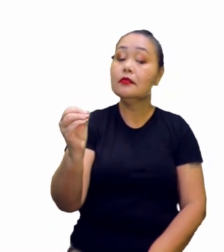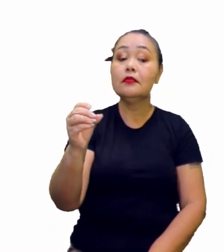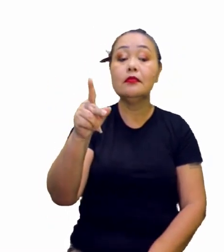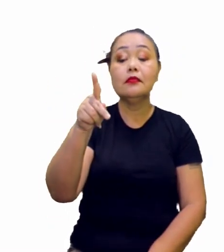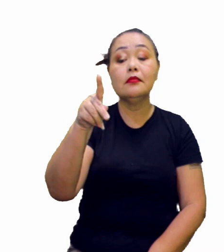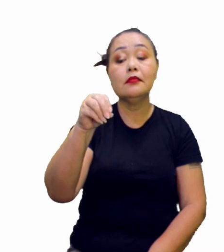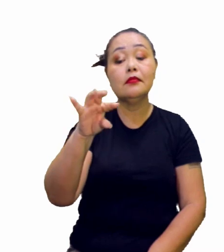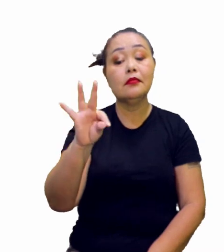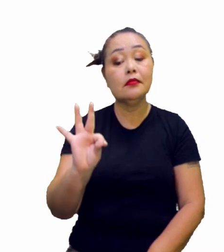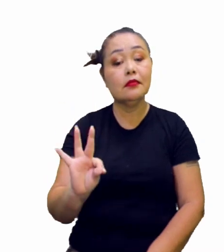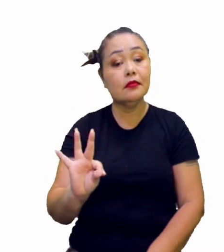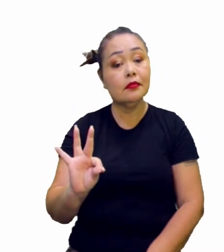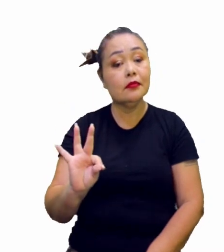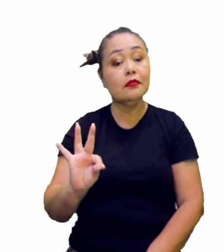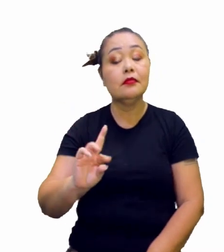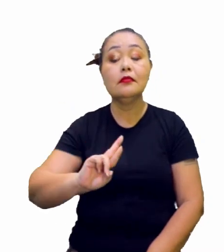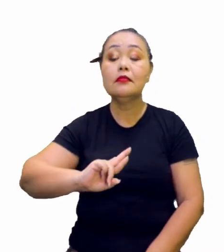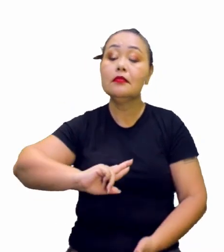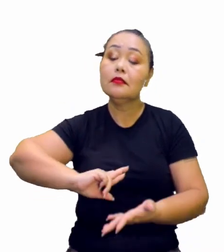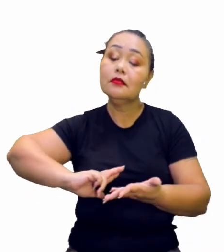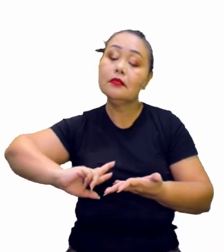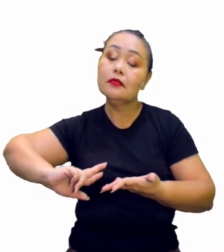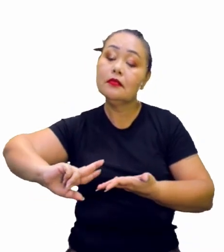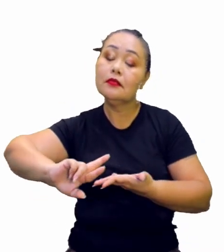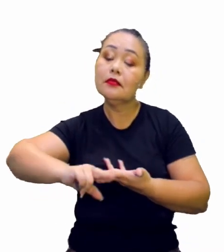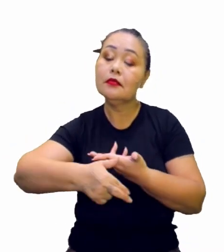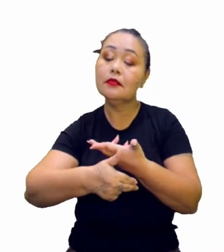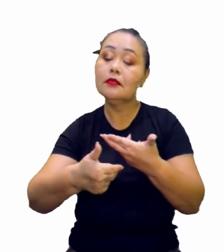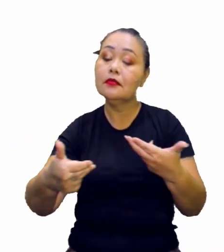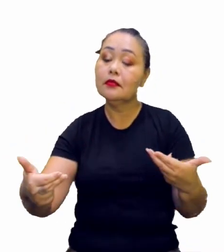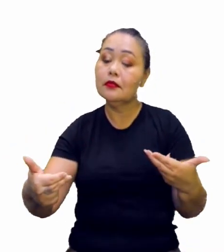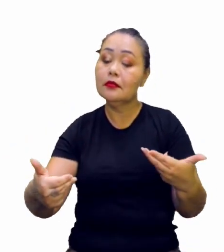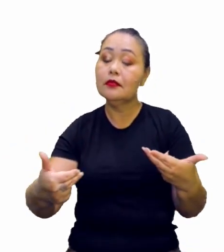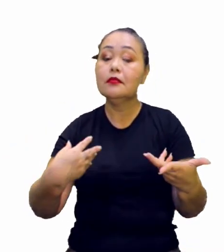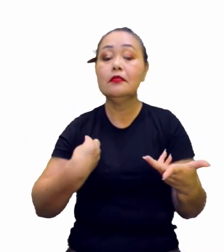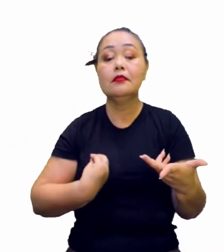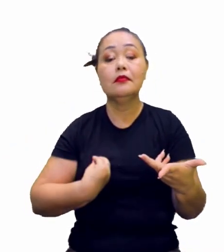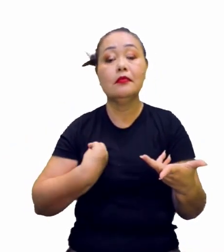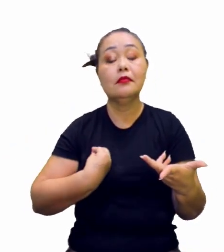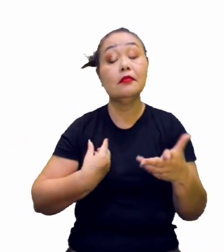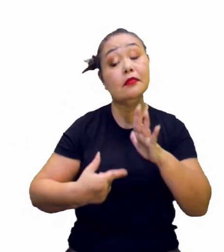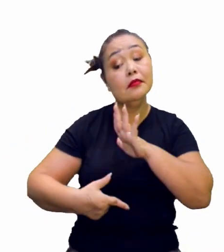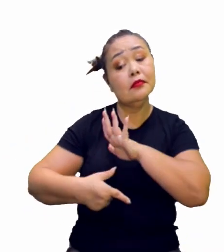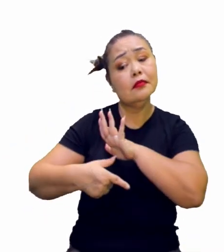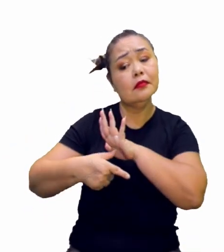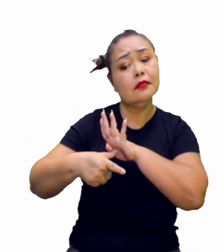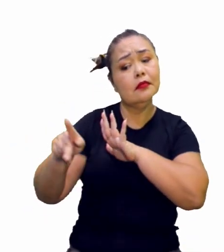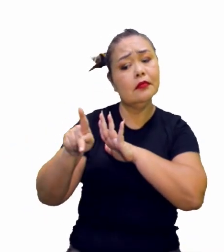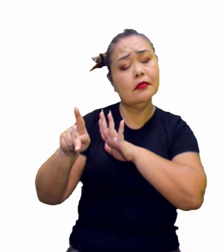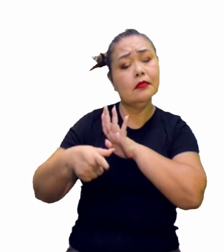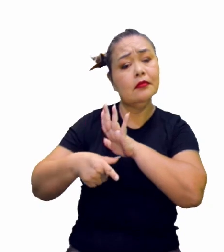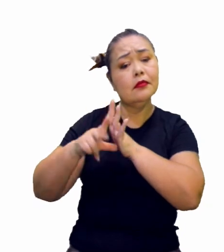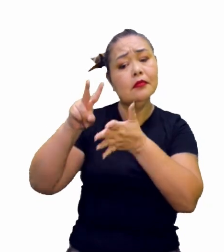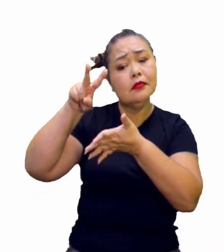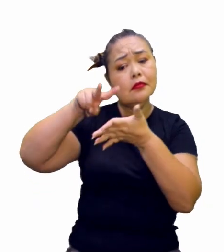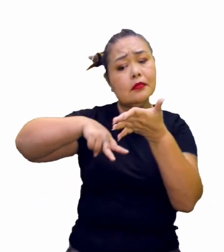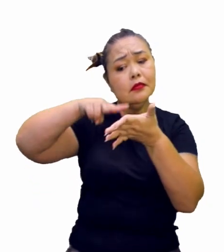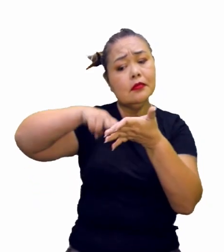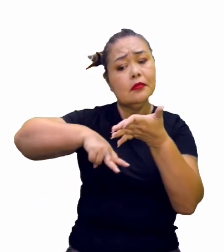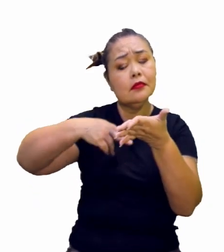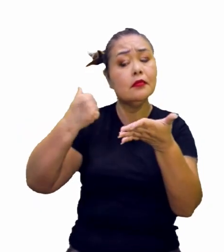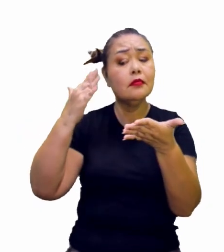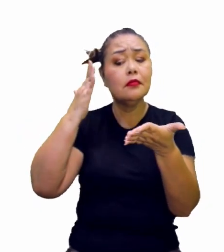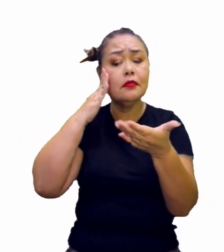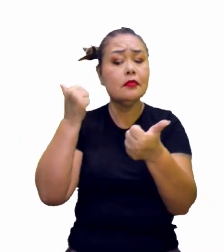de biodiversidade. Professor, antes de ler o que está escrito aí, vamos entender uma